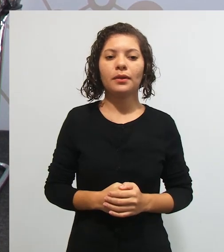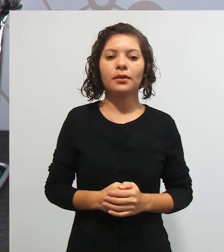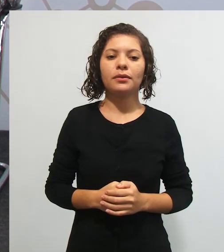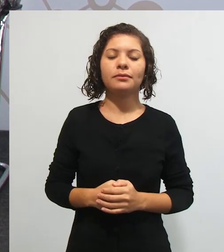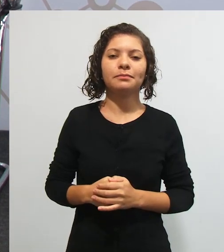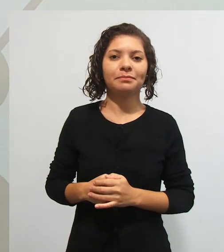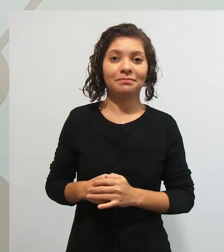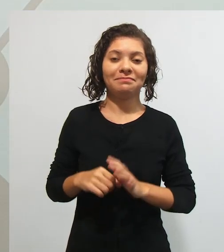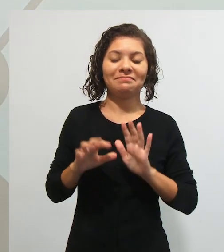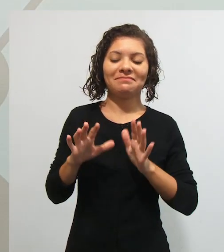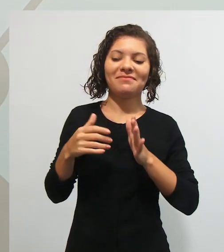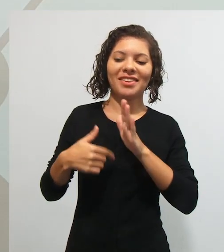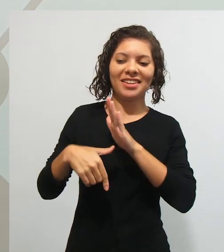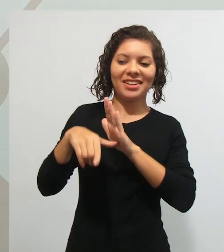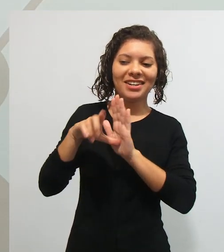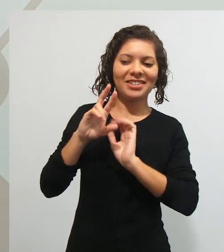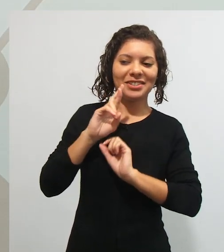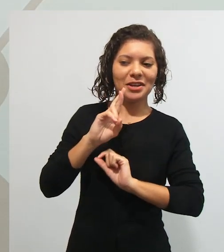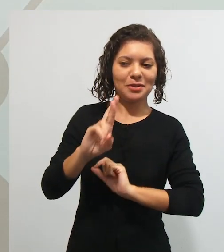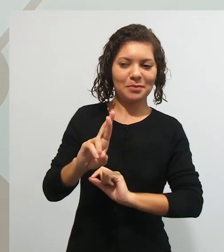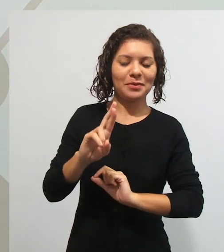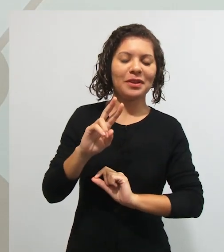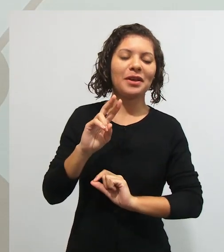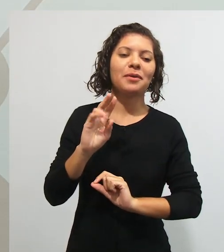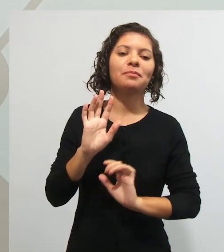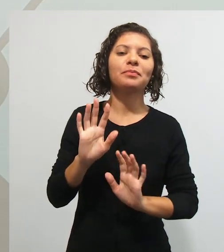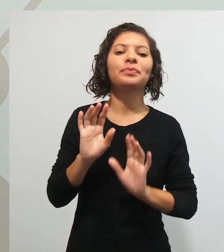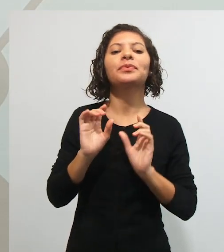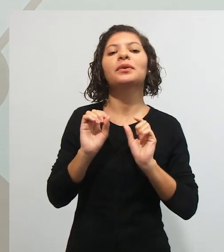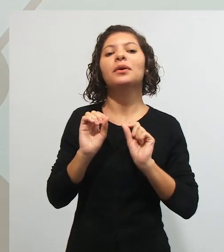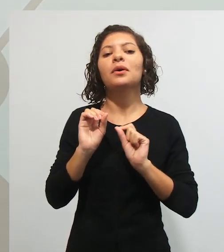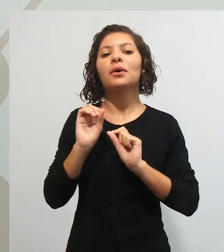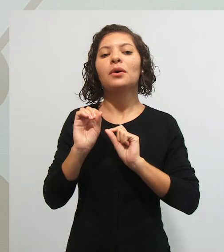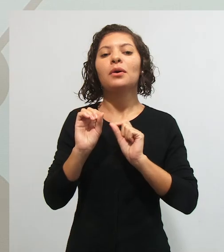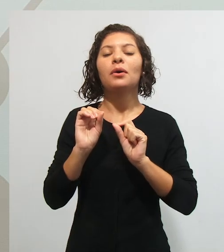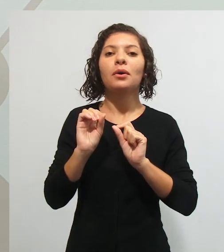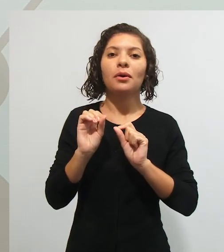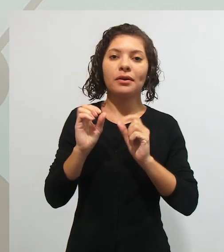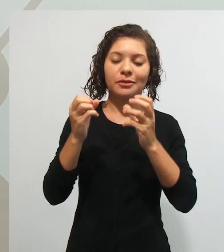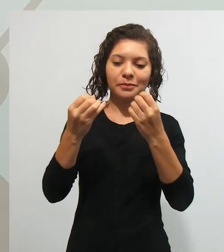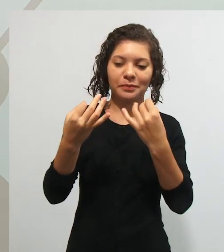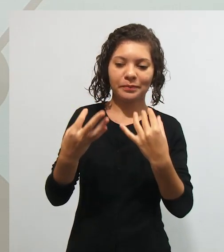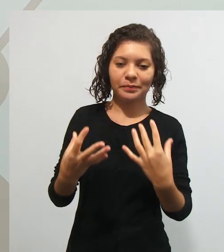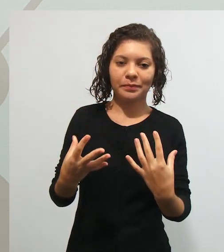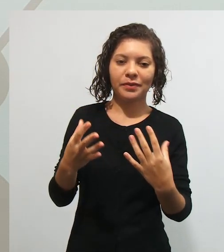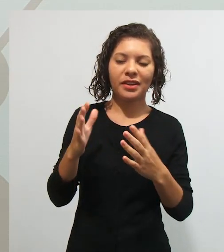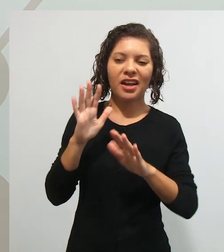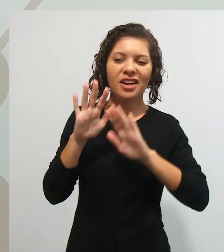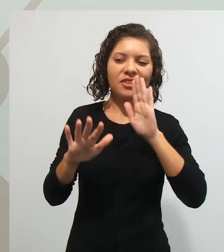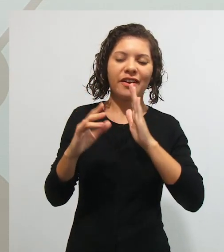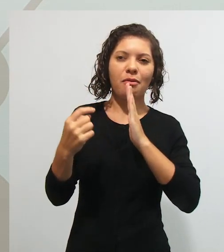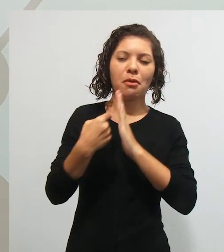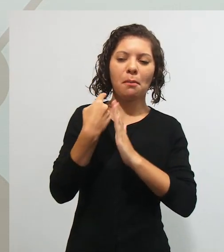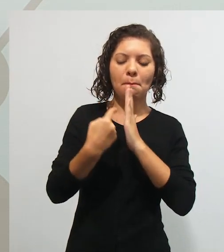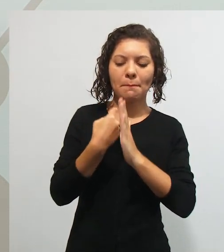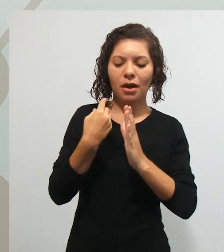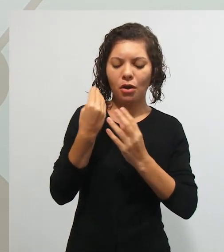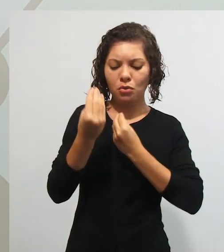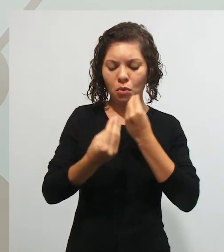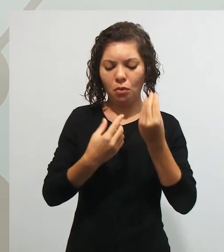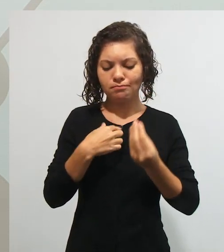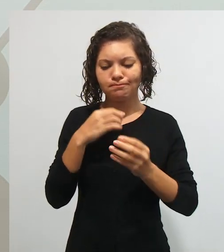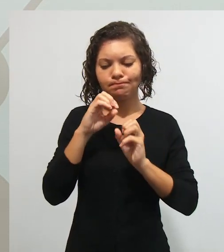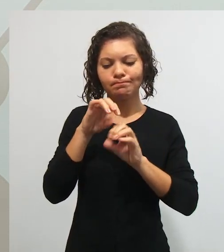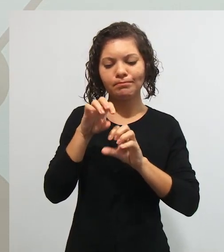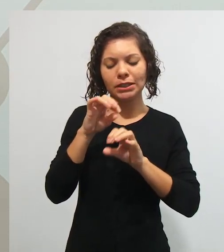Antes de passar para a resposta propriamente dita, Andréia, só fazer uma pequena inversão. Muitas vezes nós perguntamos como ensinar as crianças,